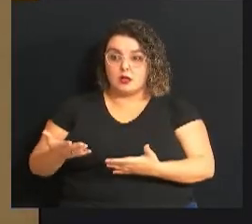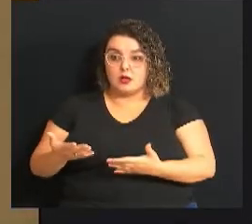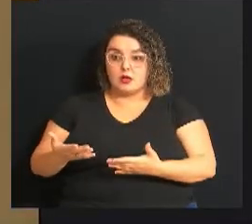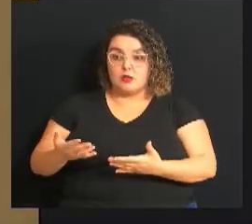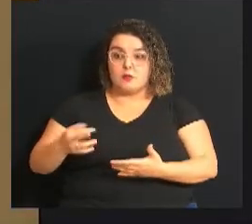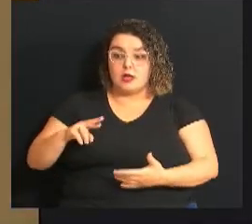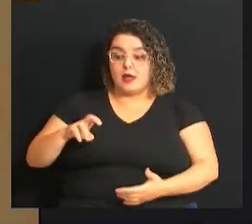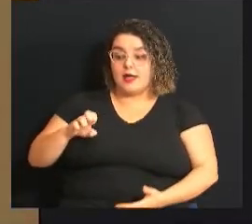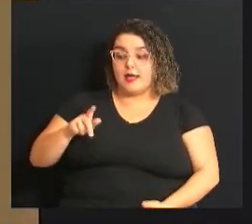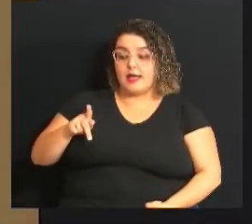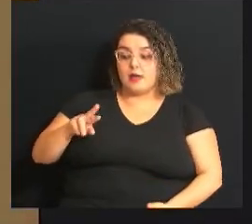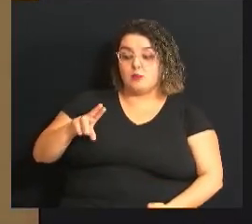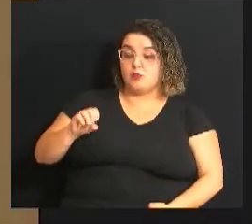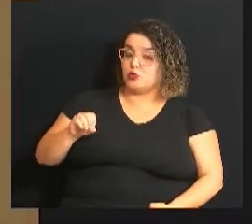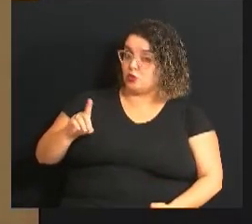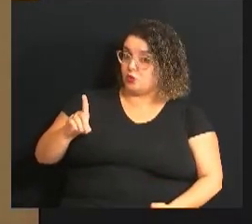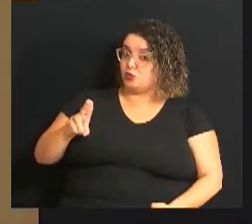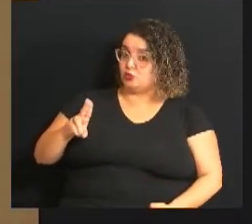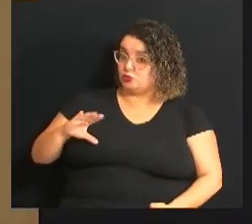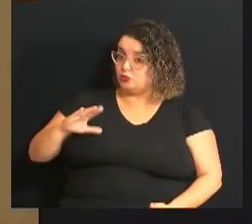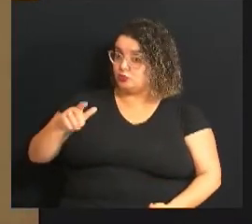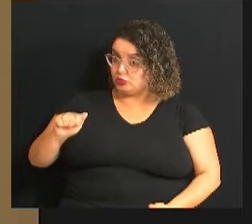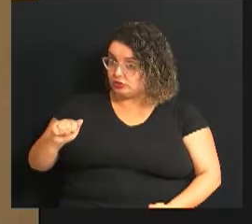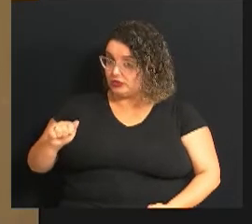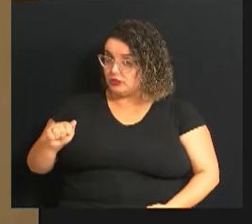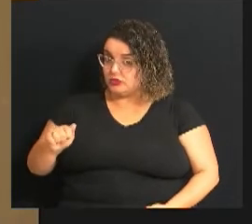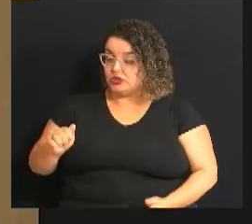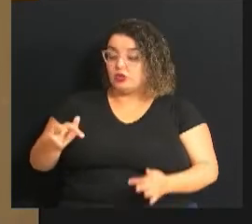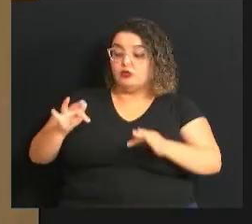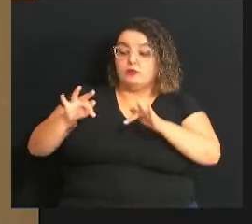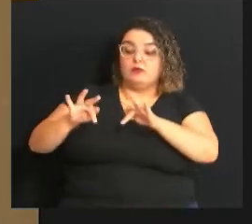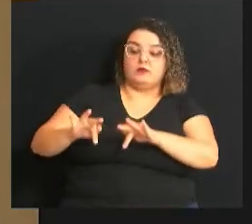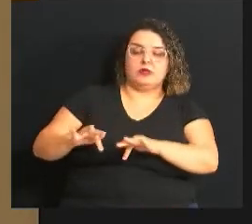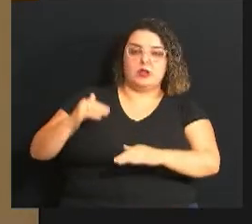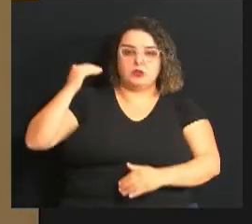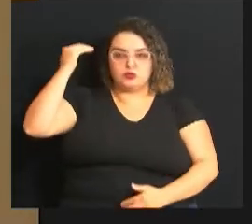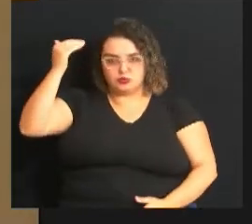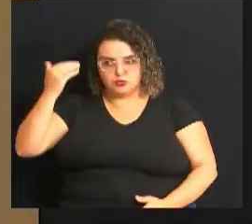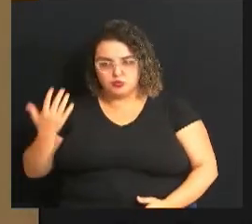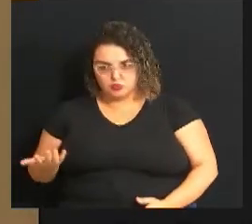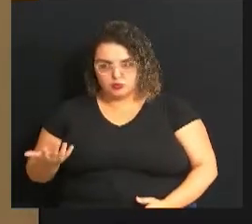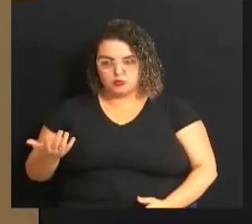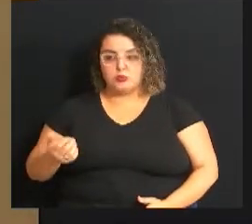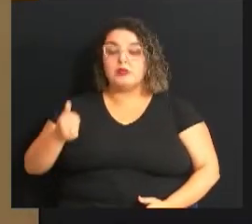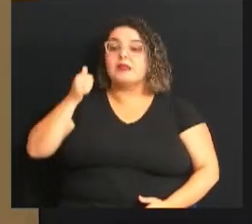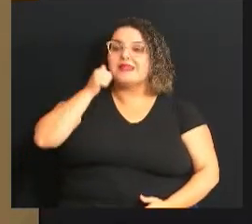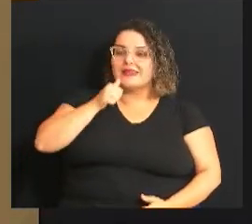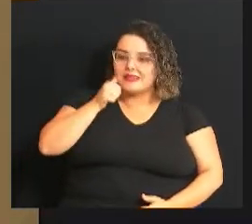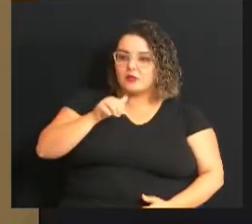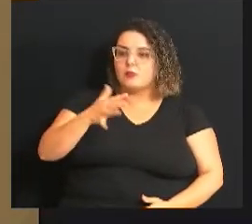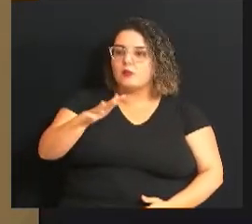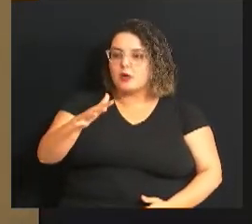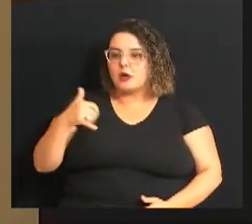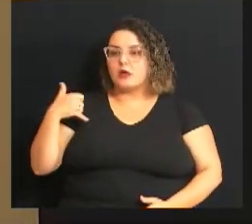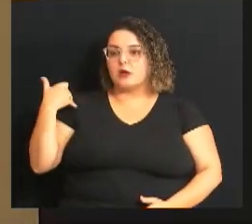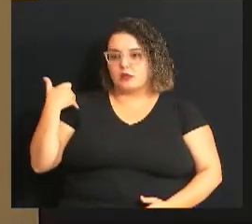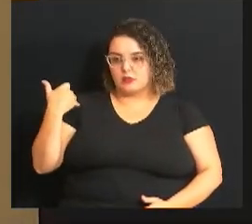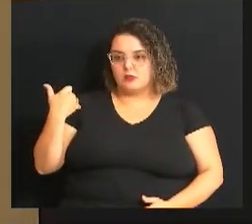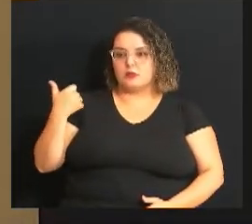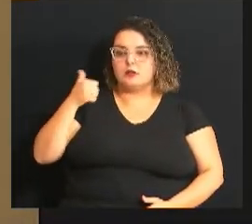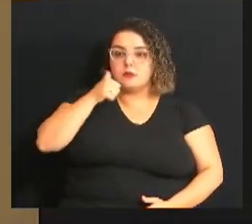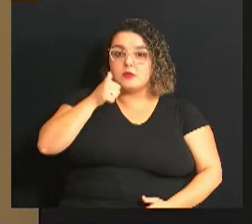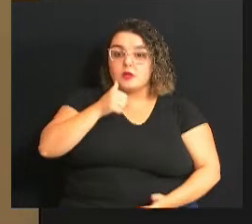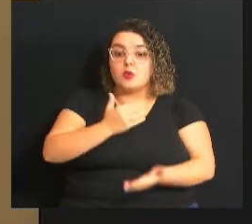reprodução, né? E o desenvolvimento final de adulto. Então, a puberdade nas meninas, em média, começa aos 10